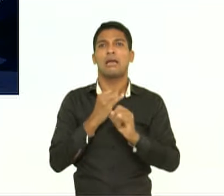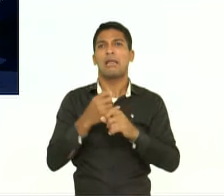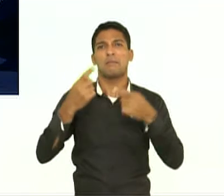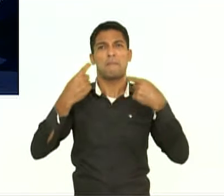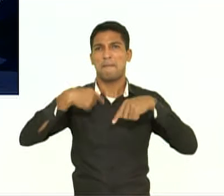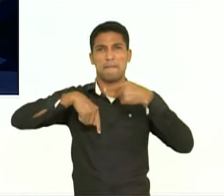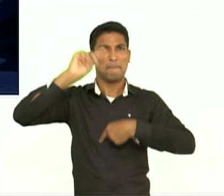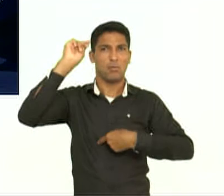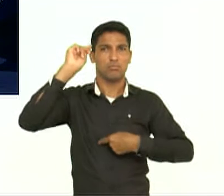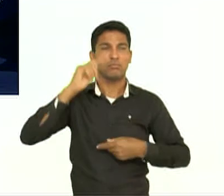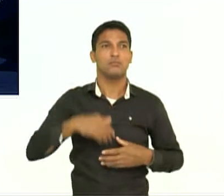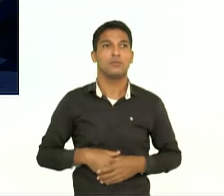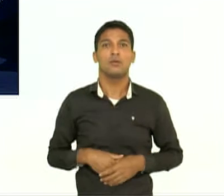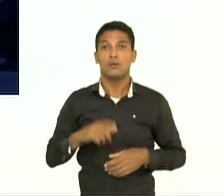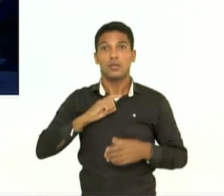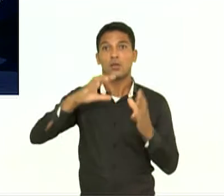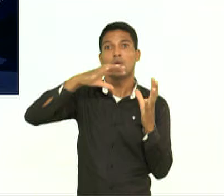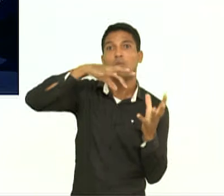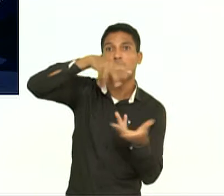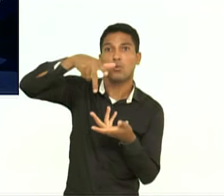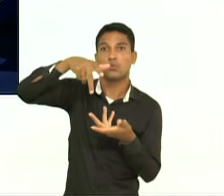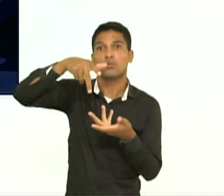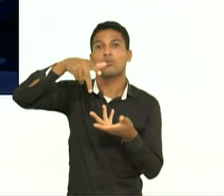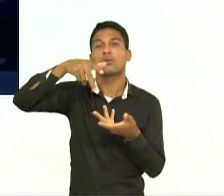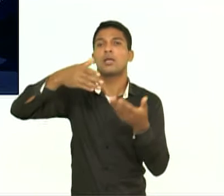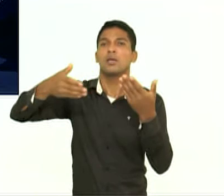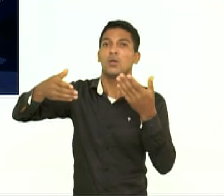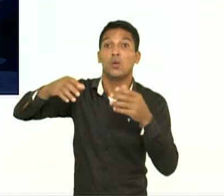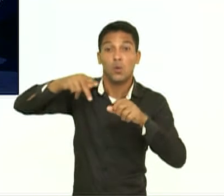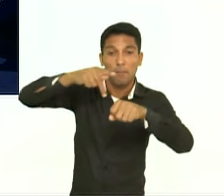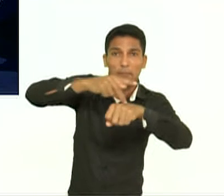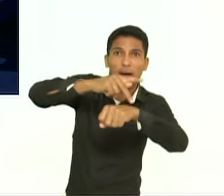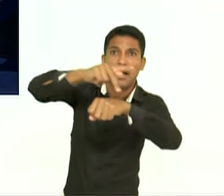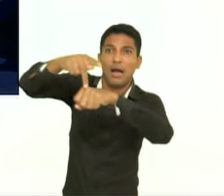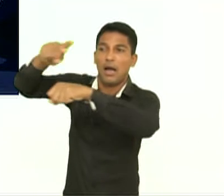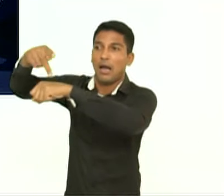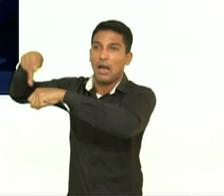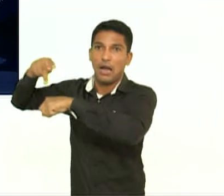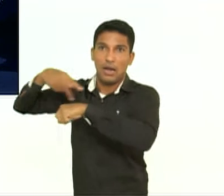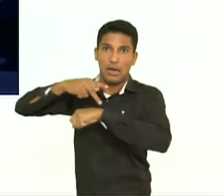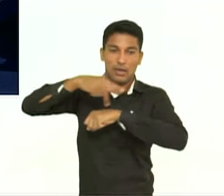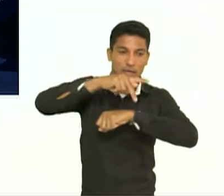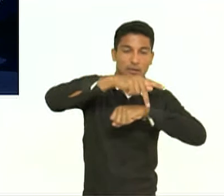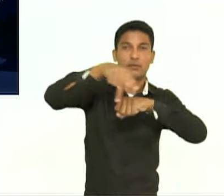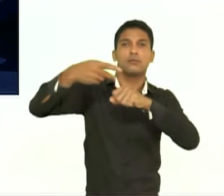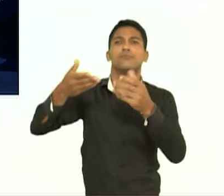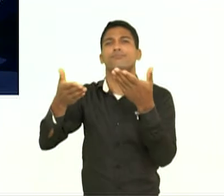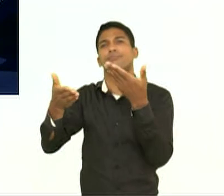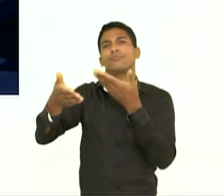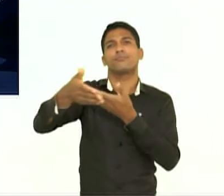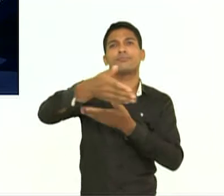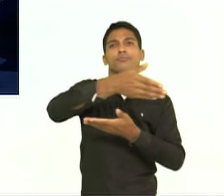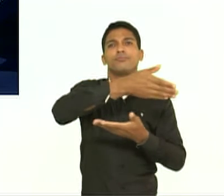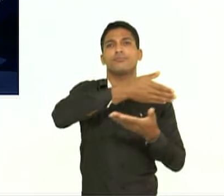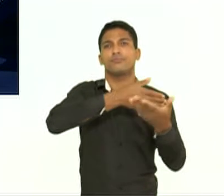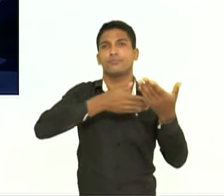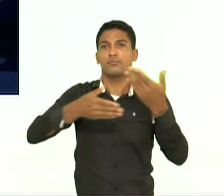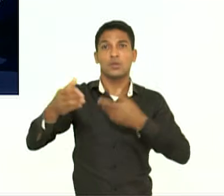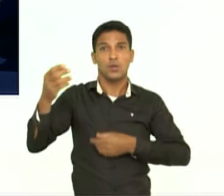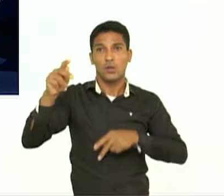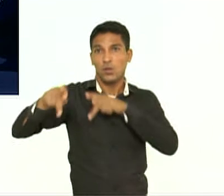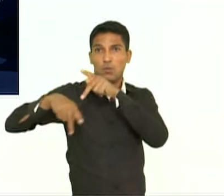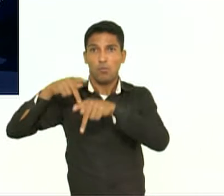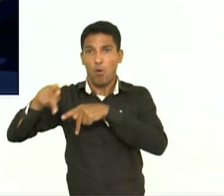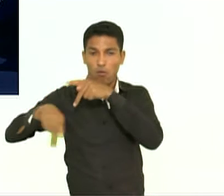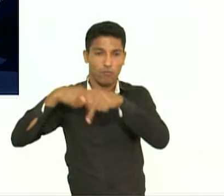e interligações entre as várias partes do mundo, entre os vários países, os vários povos, as várias culturas.